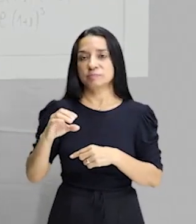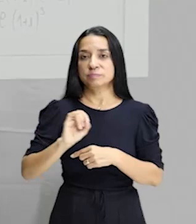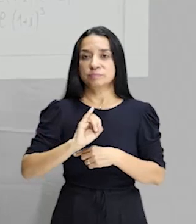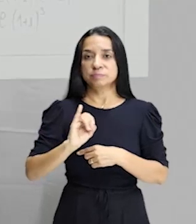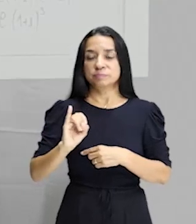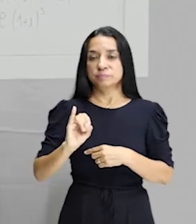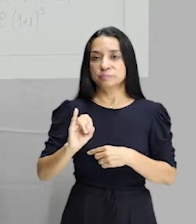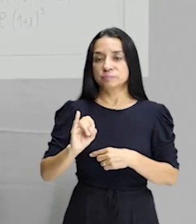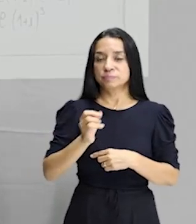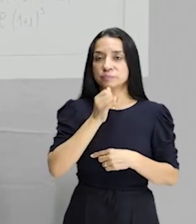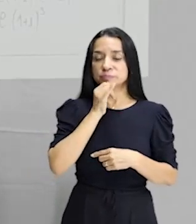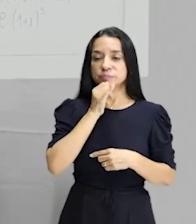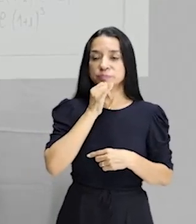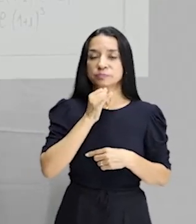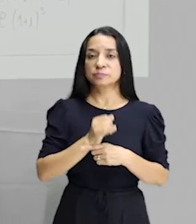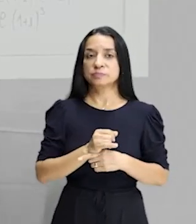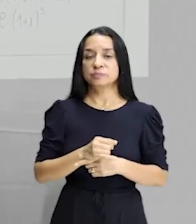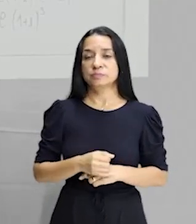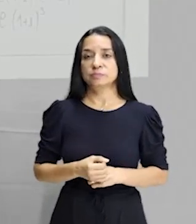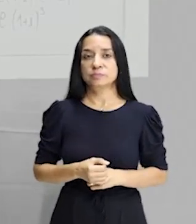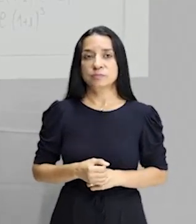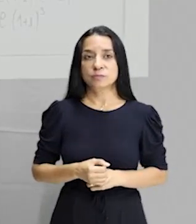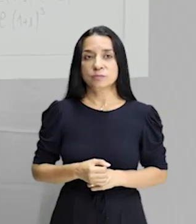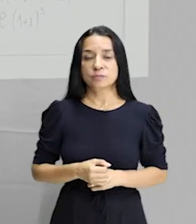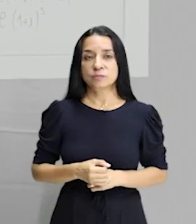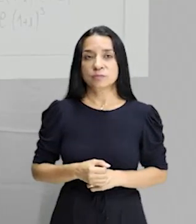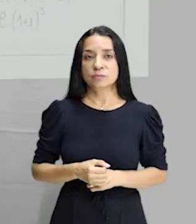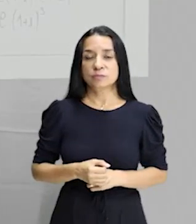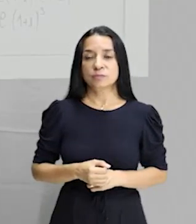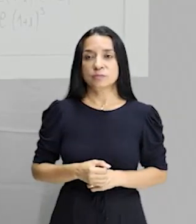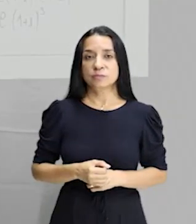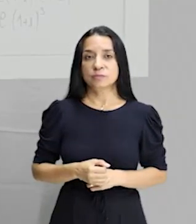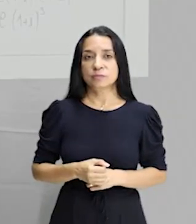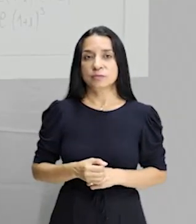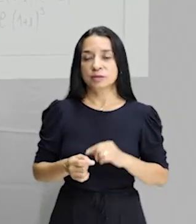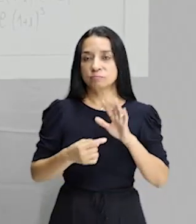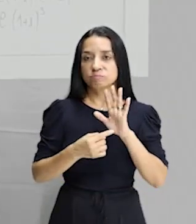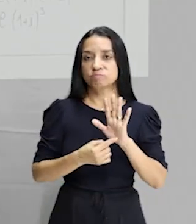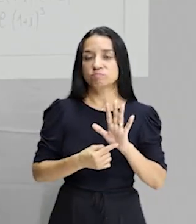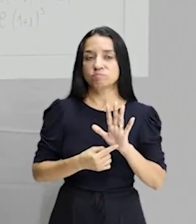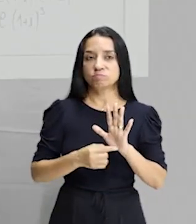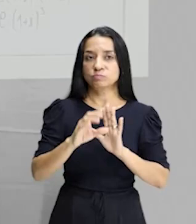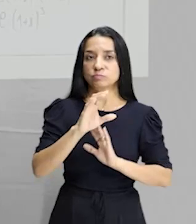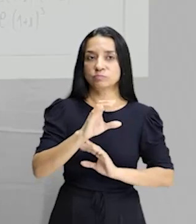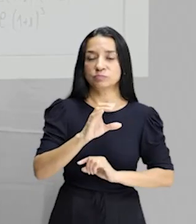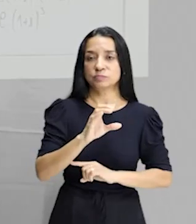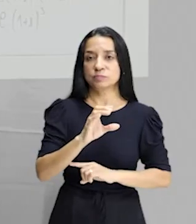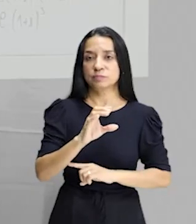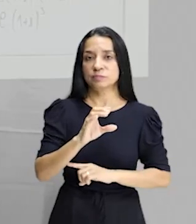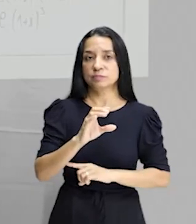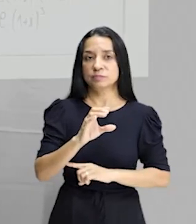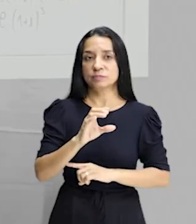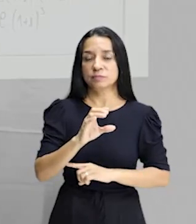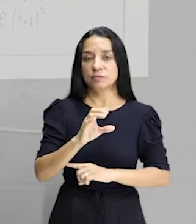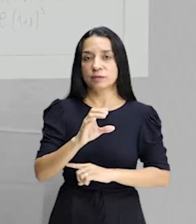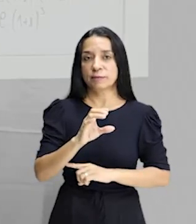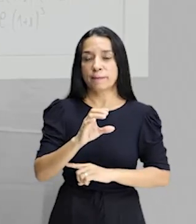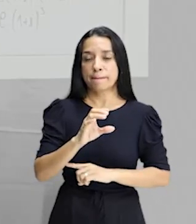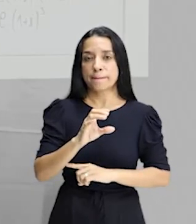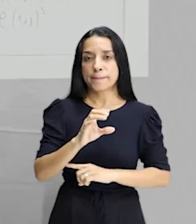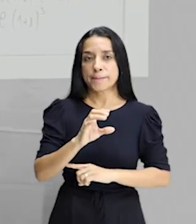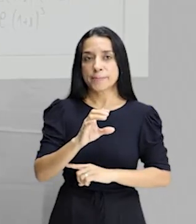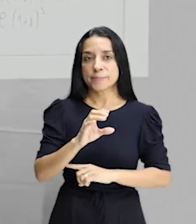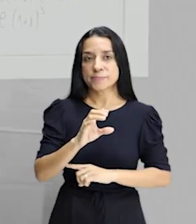você colocar aí o ser em evidência né você tem que esse montante vai ser